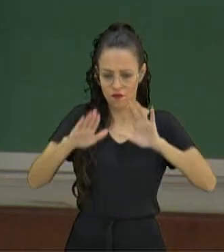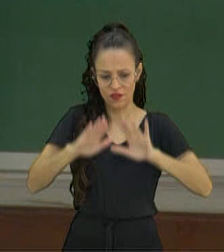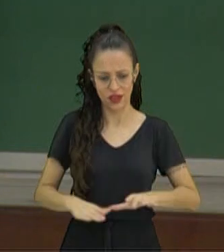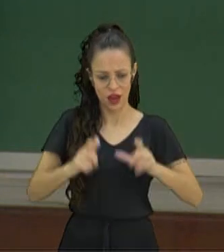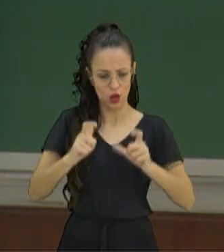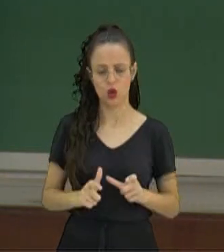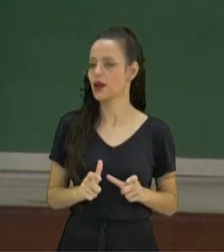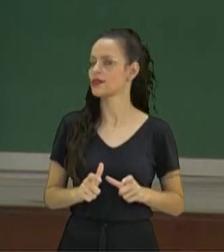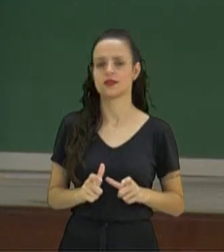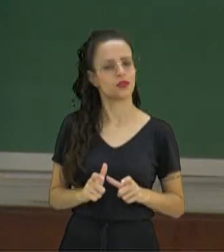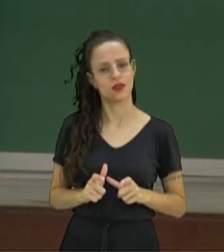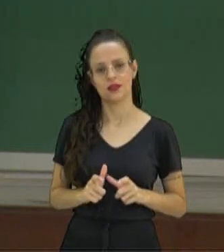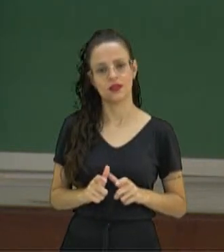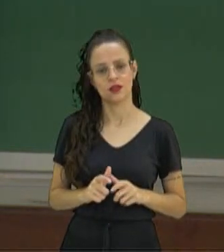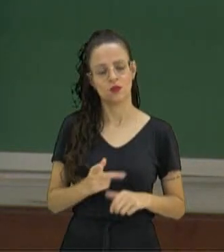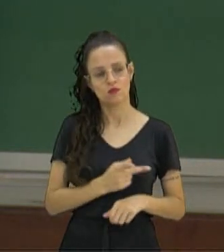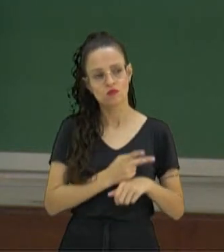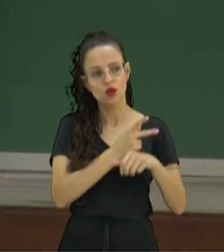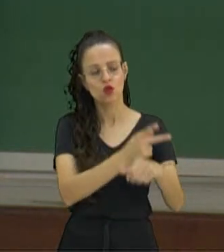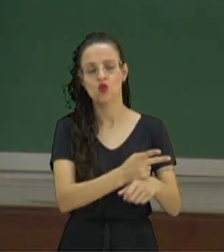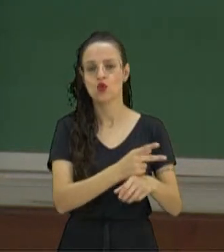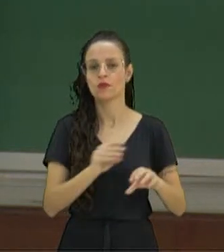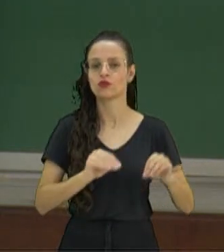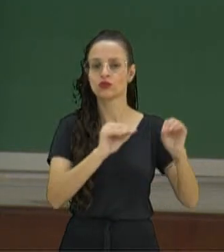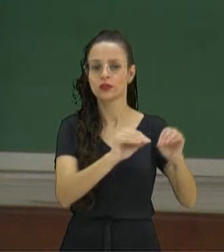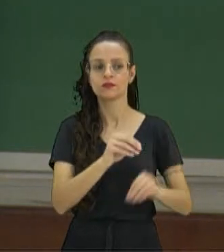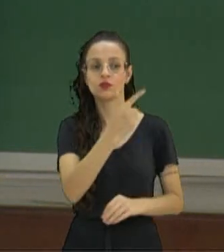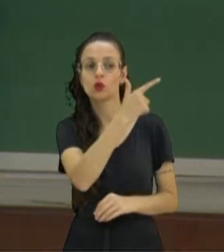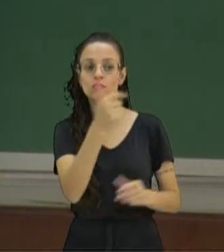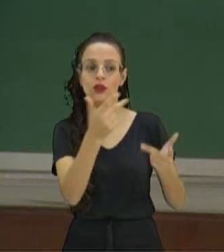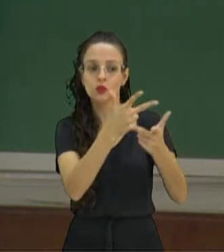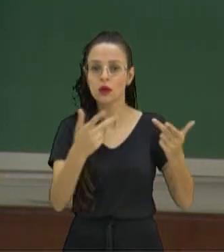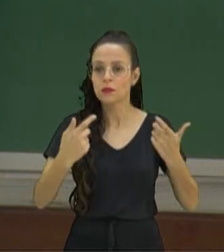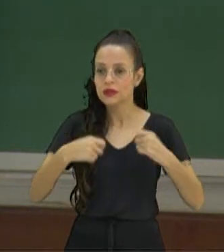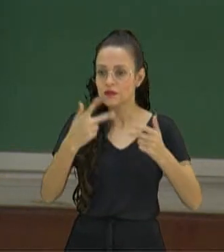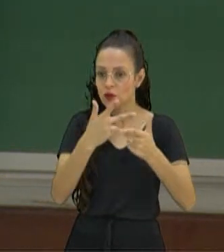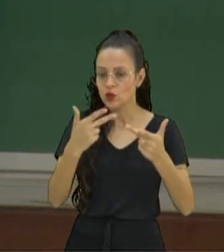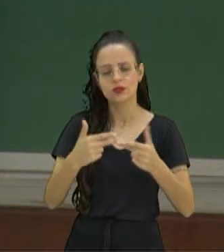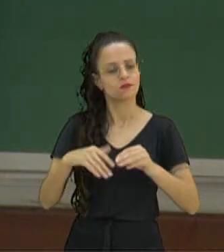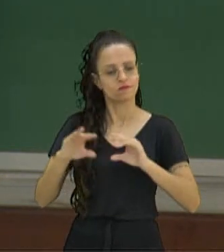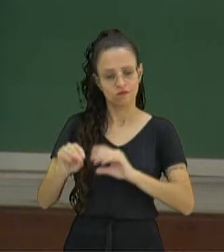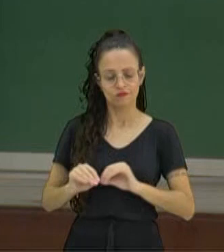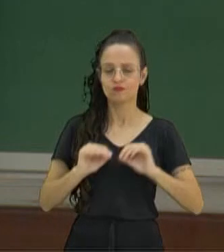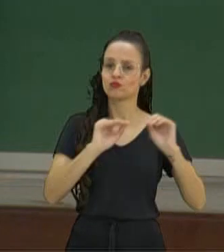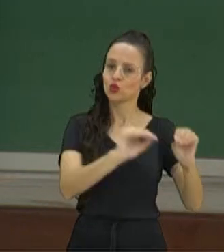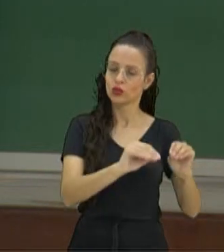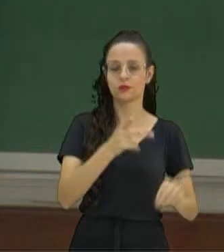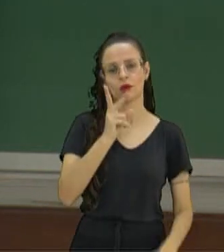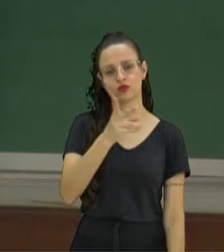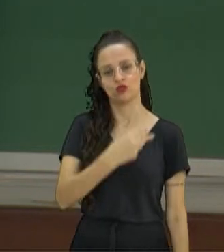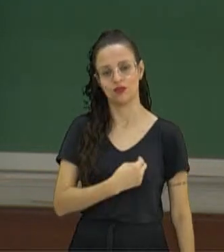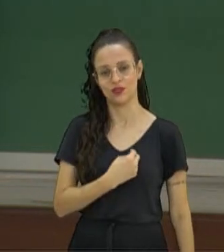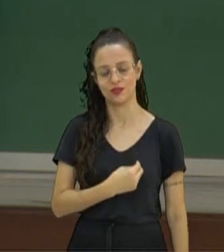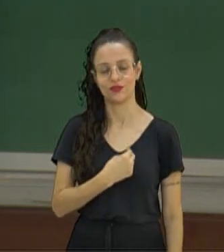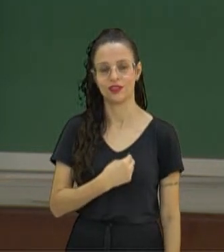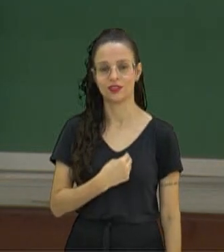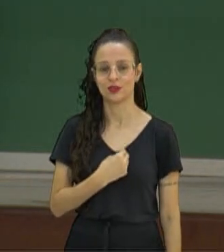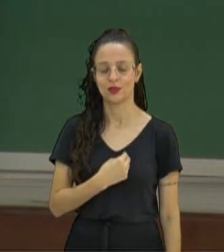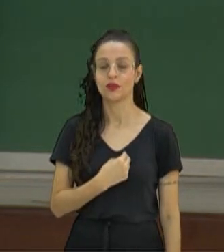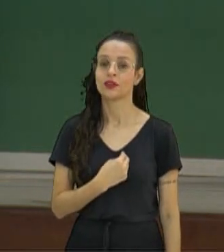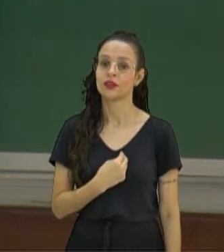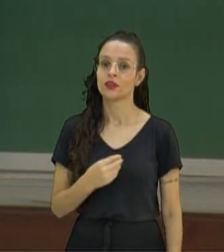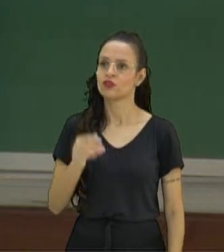conforme a disponibilidade de alimentos, por exemplo, ou de alguma outra coisa que eles precisavam para se manter vivos. Então, mudanças